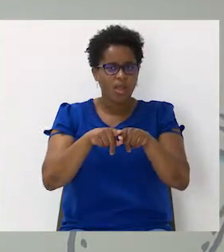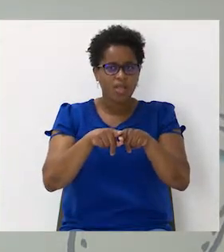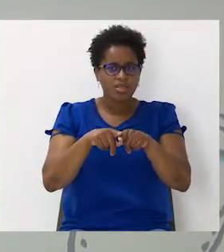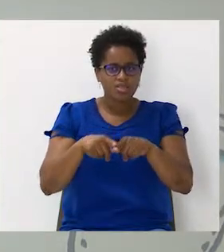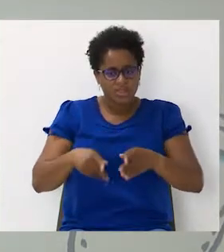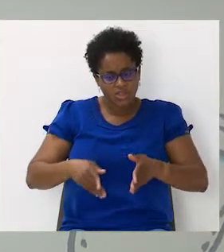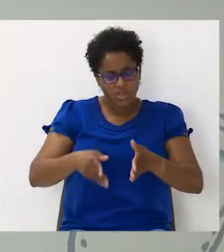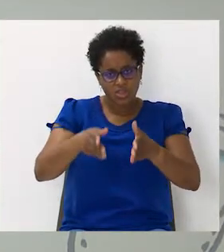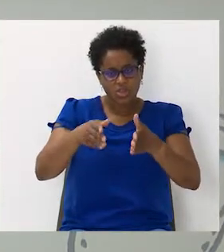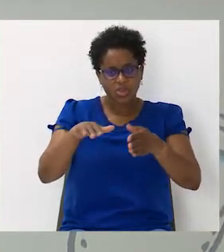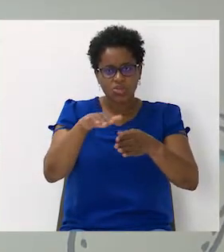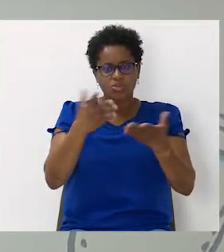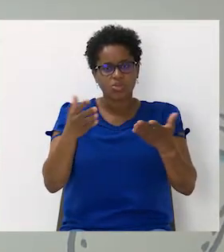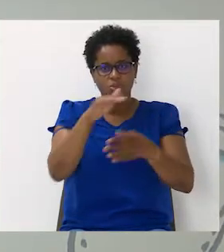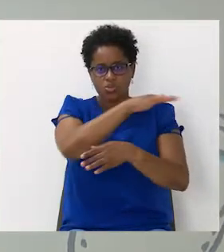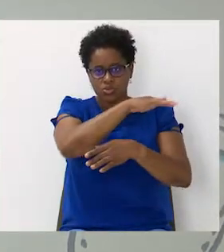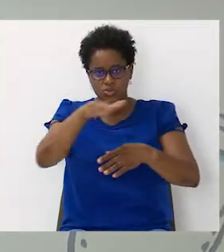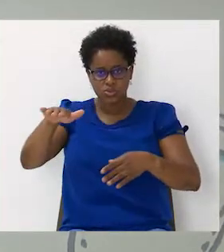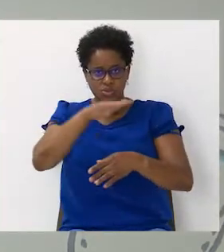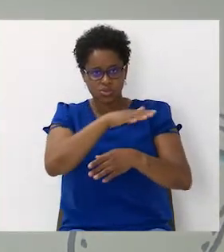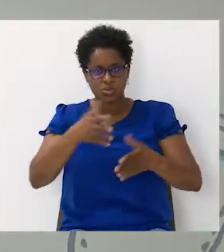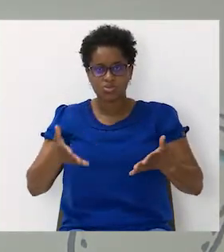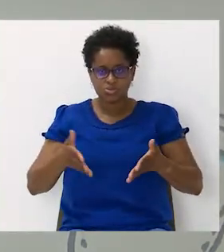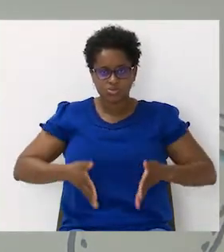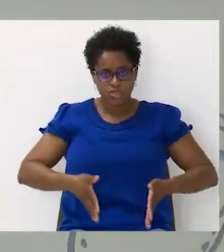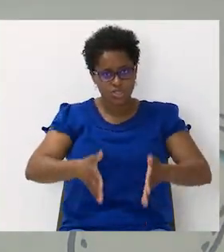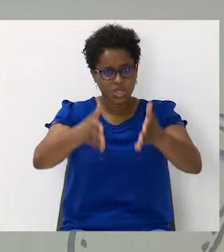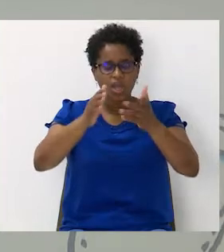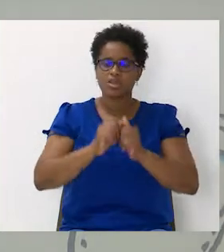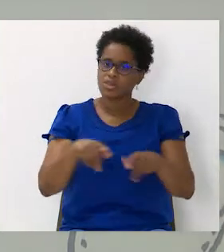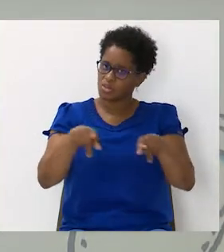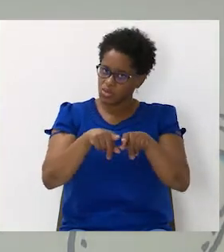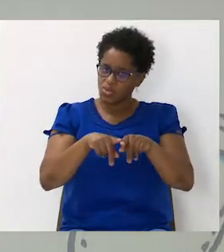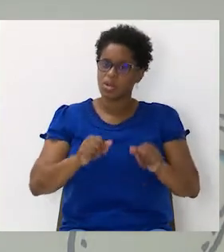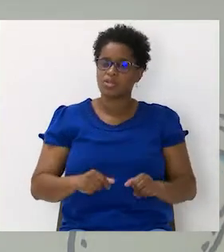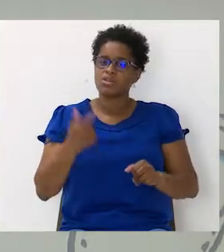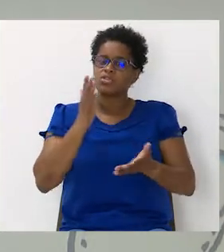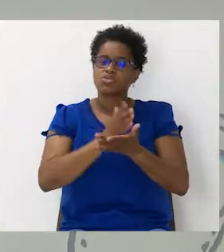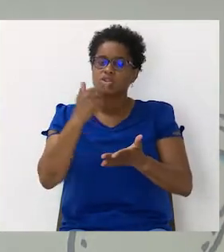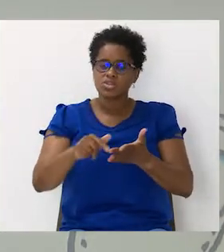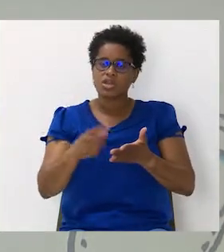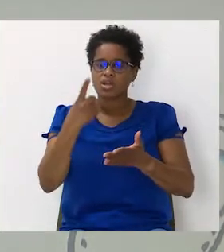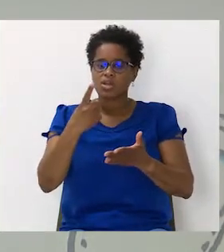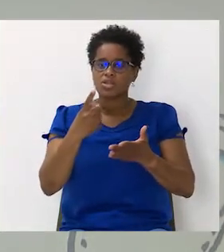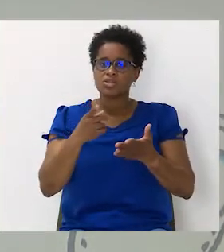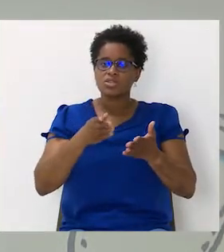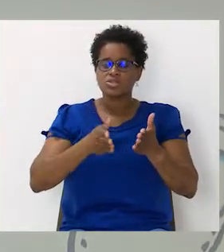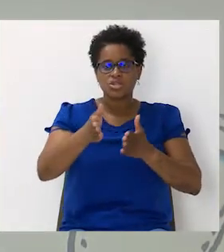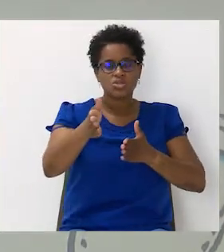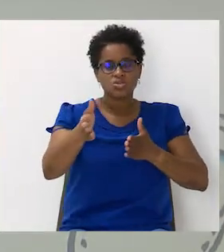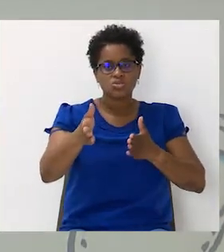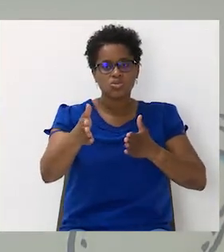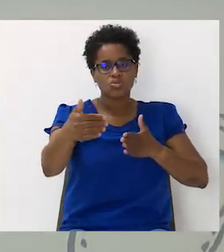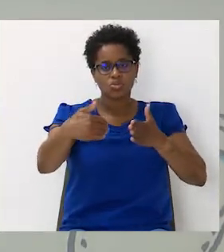direção, horizontal, uma estrada horizontal, só que estão em sentidos